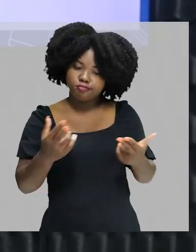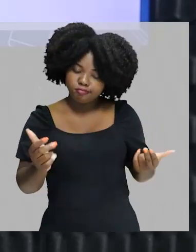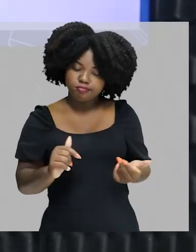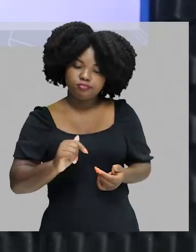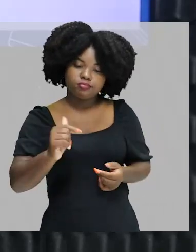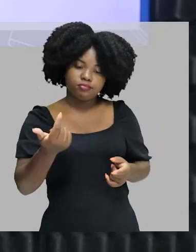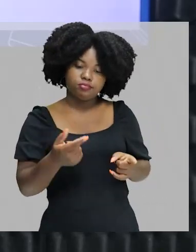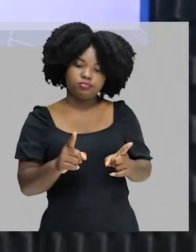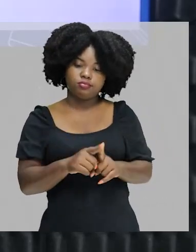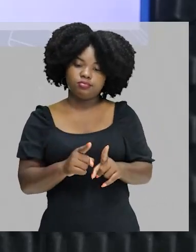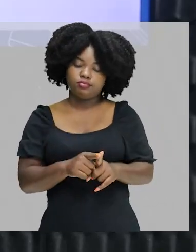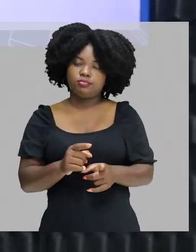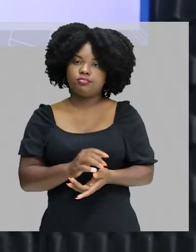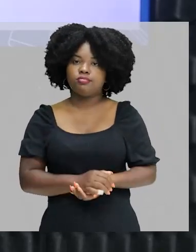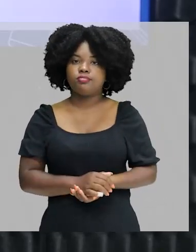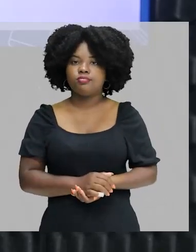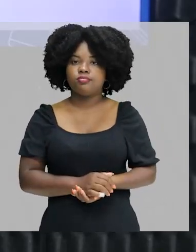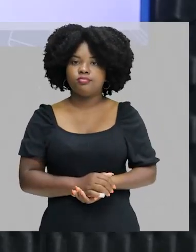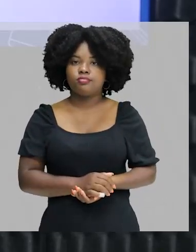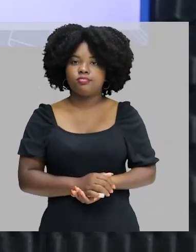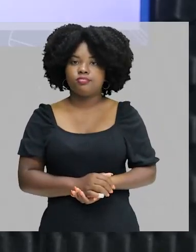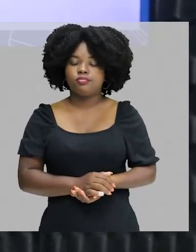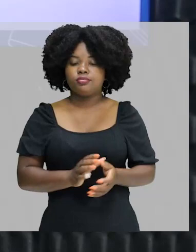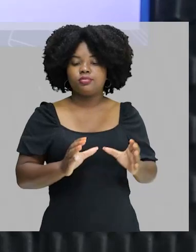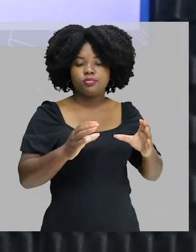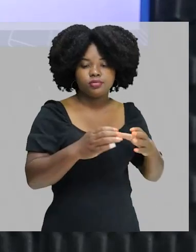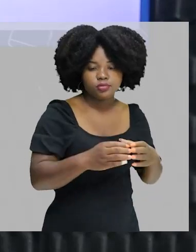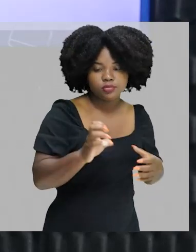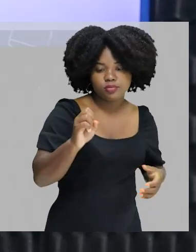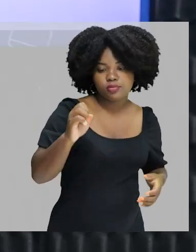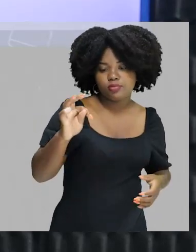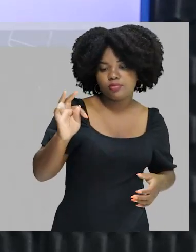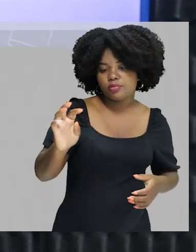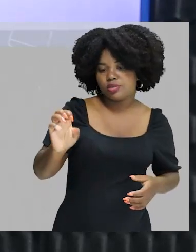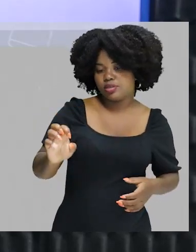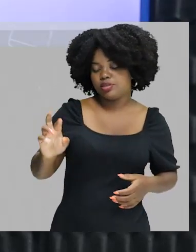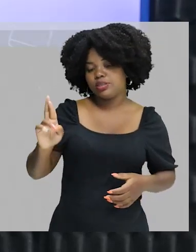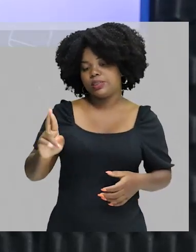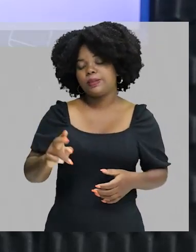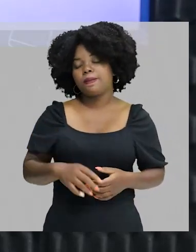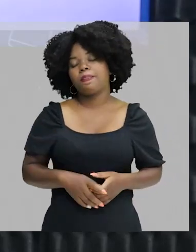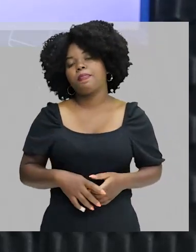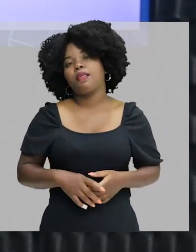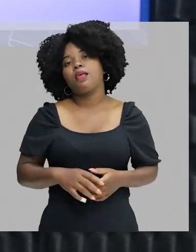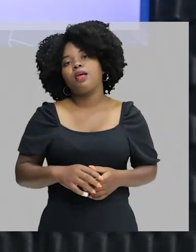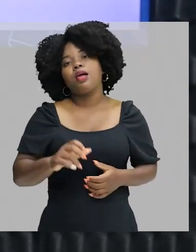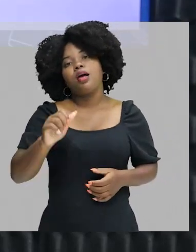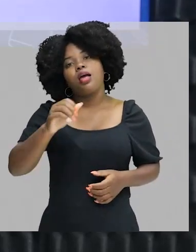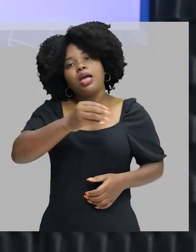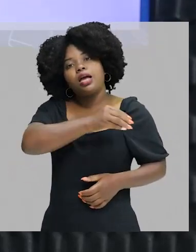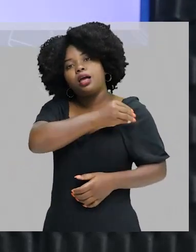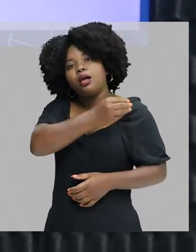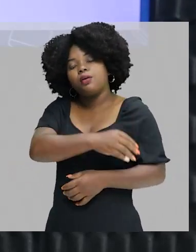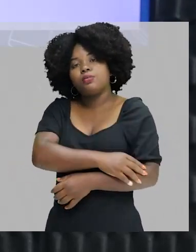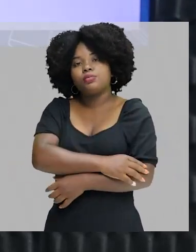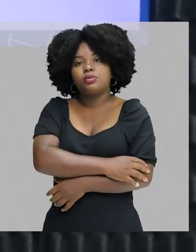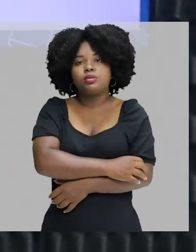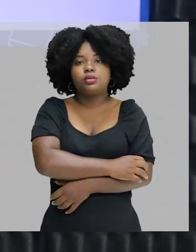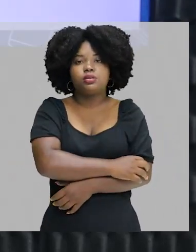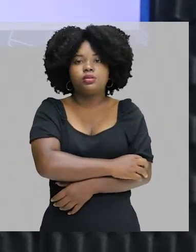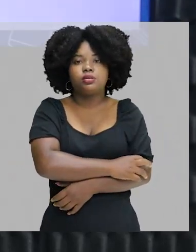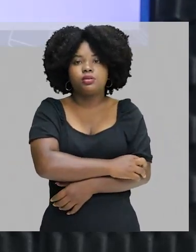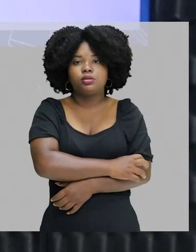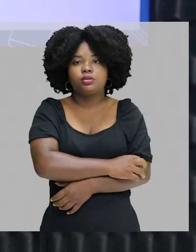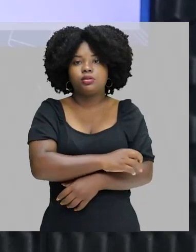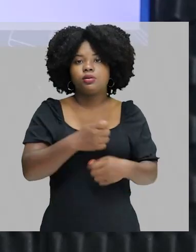poliésteres, certo? Os poliésteres. Então, o grupo éster também vai aparecer muito, o grupo álcool. Então a gente precisa